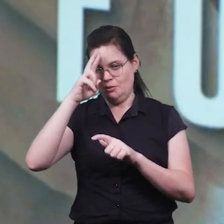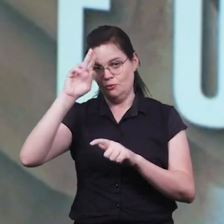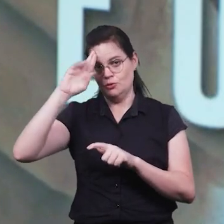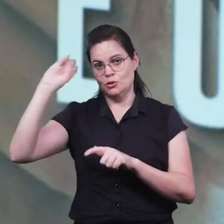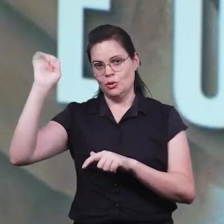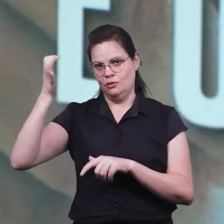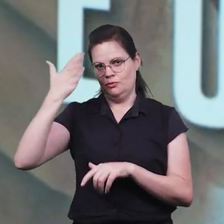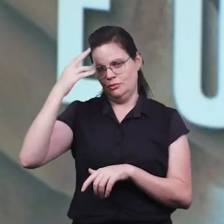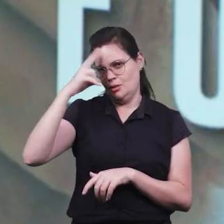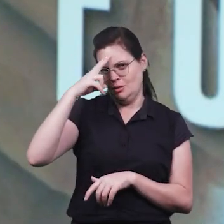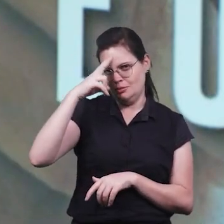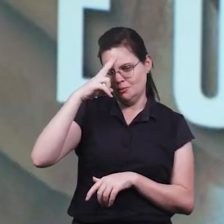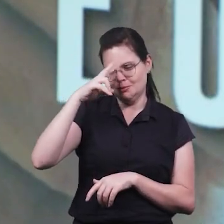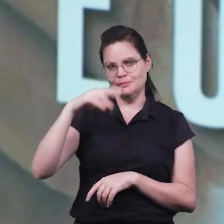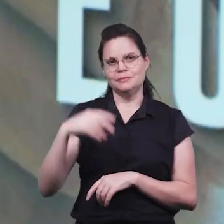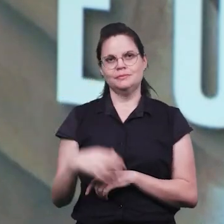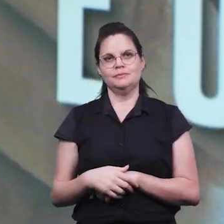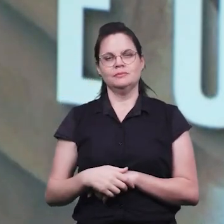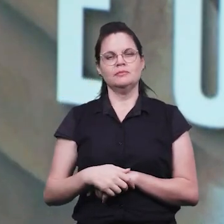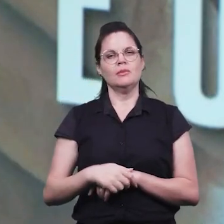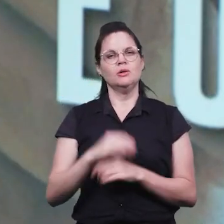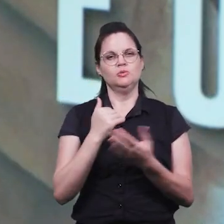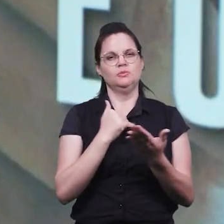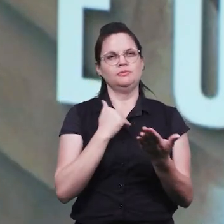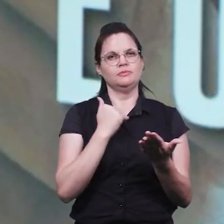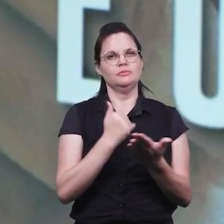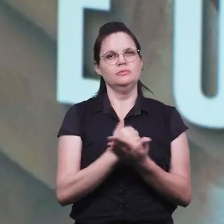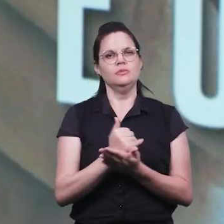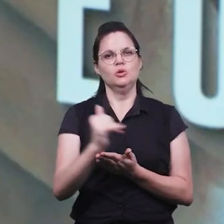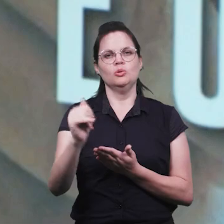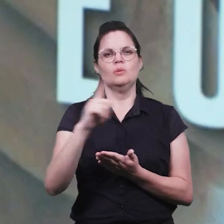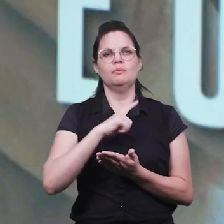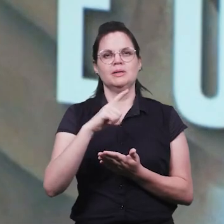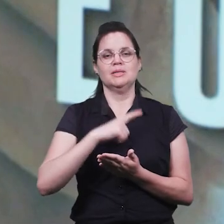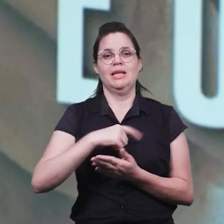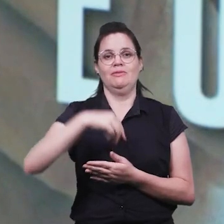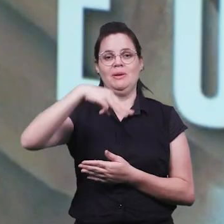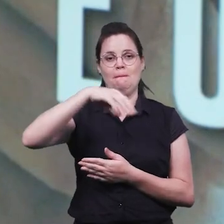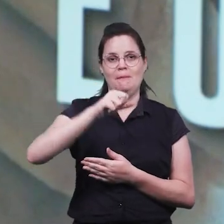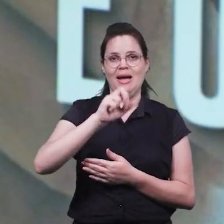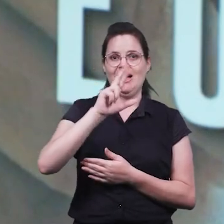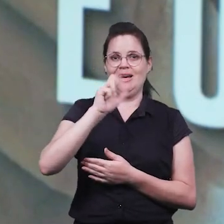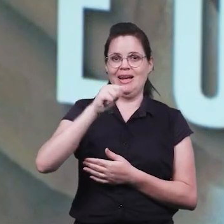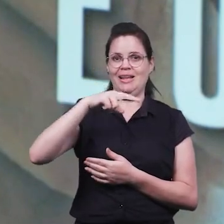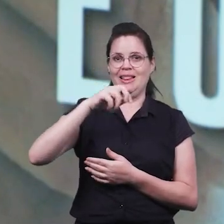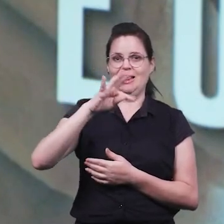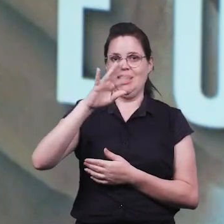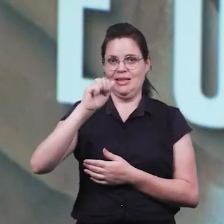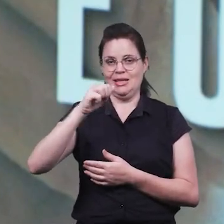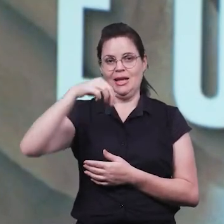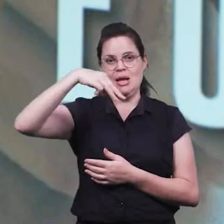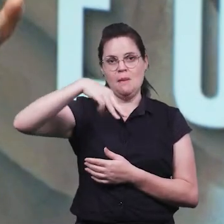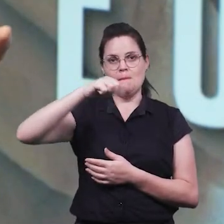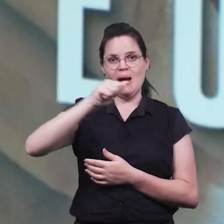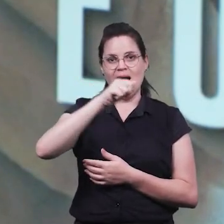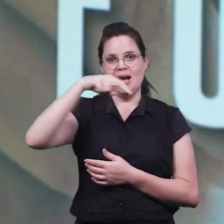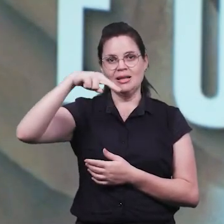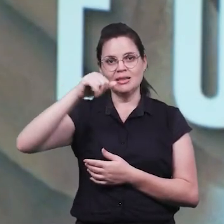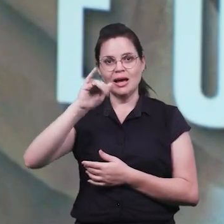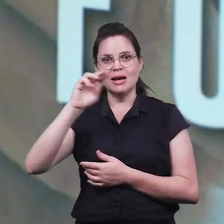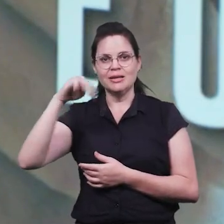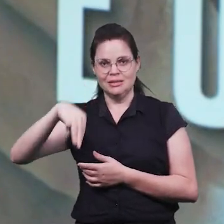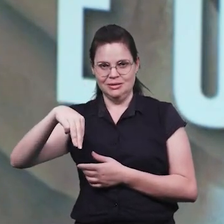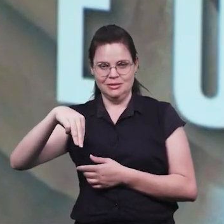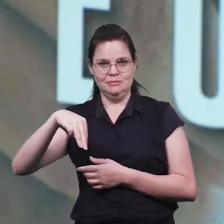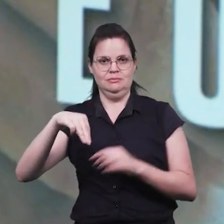né? Aliás, no início veio o nome assim, Maranata Manaim, mas o presbitério, que